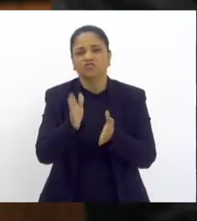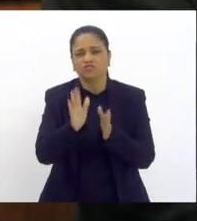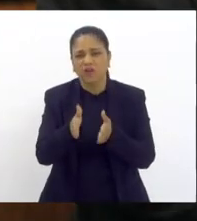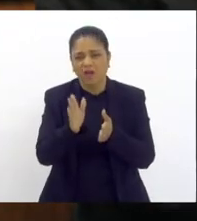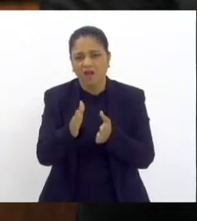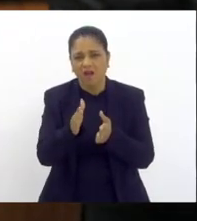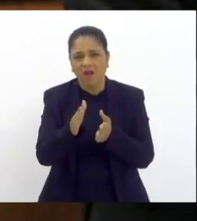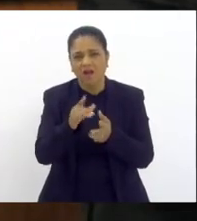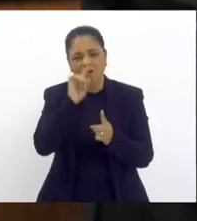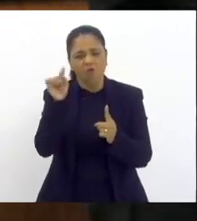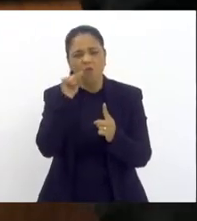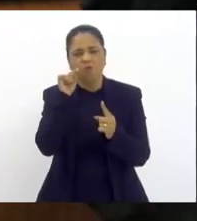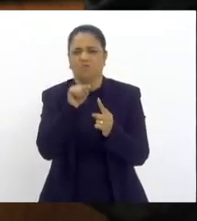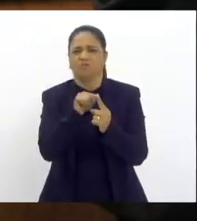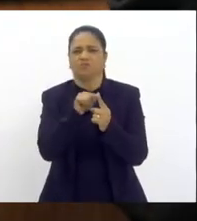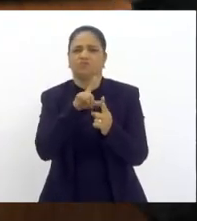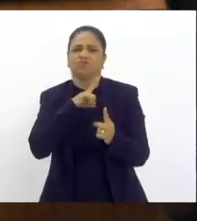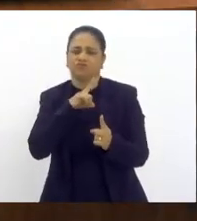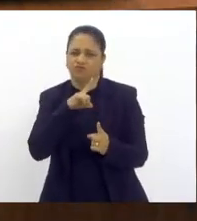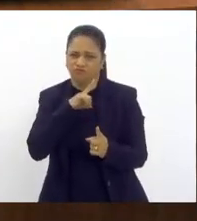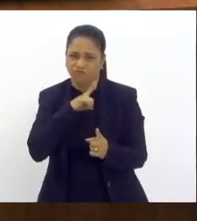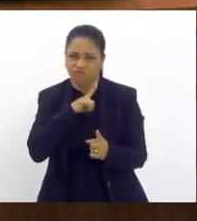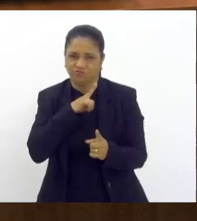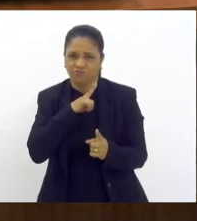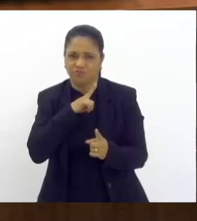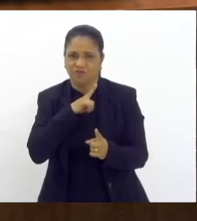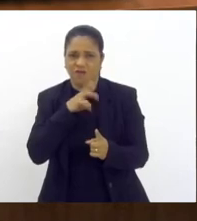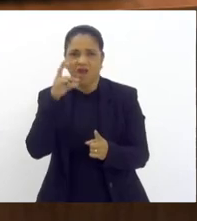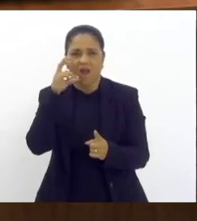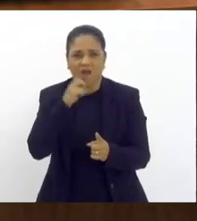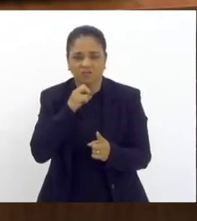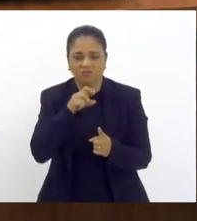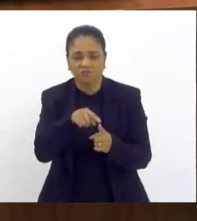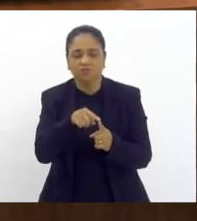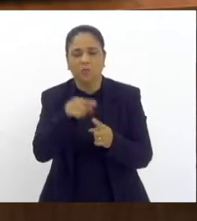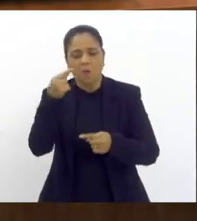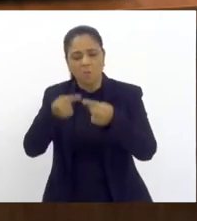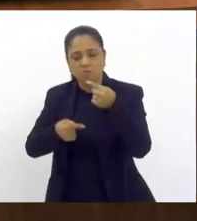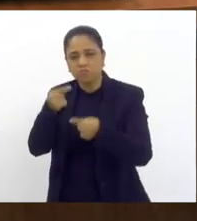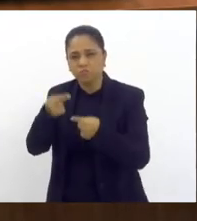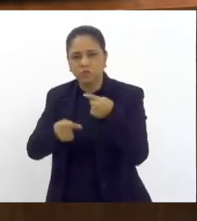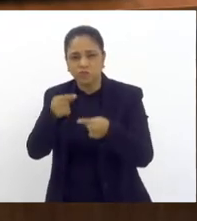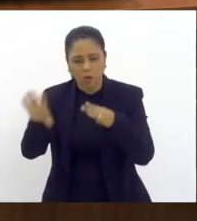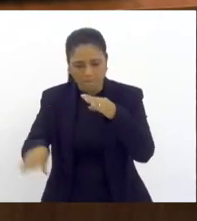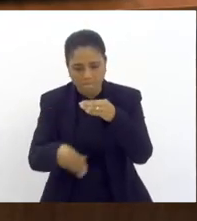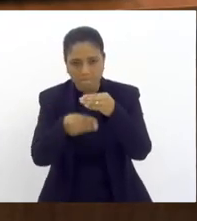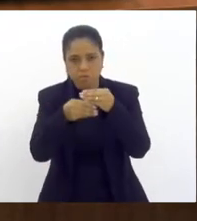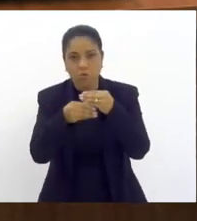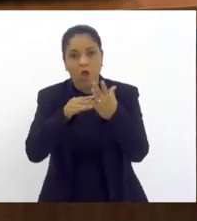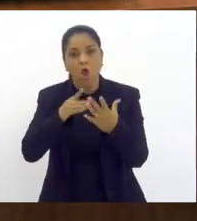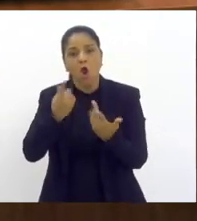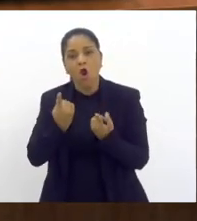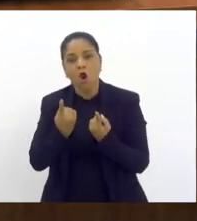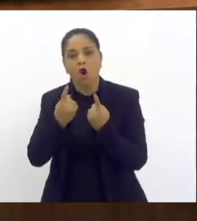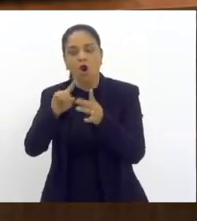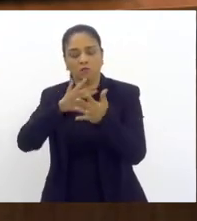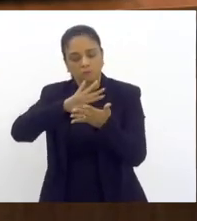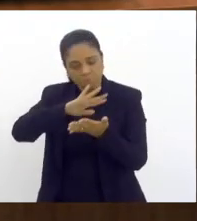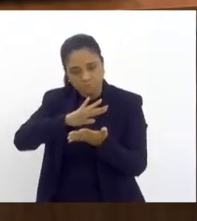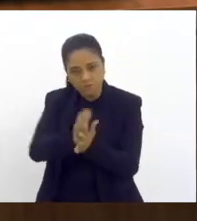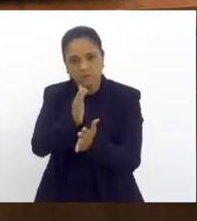forma objetiva uma adoção de uma política pública contra preconceitos e